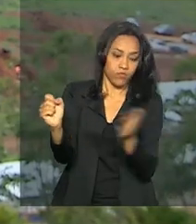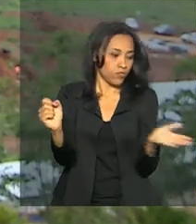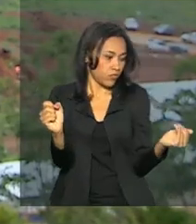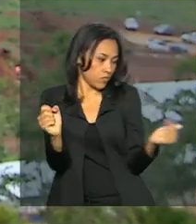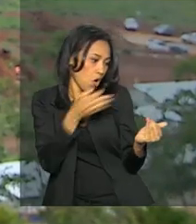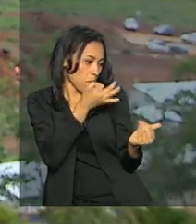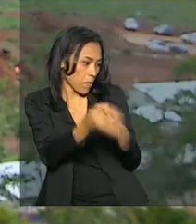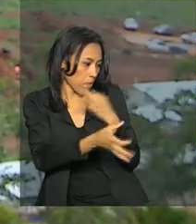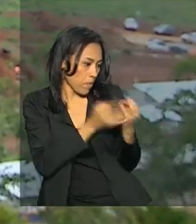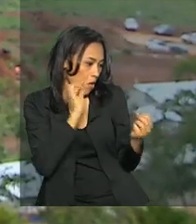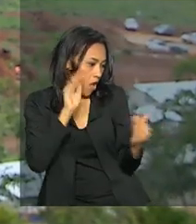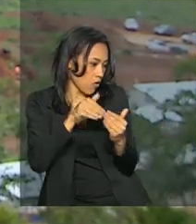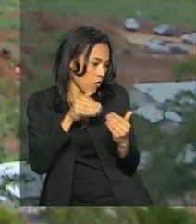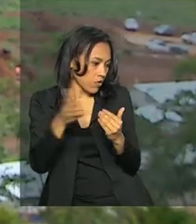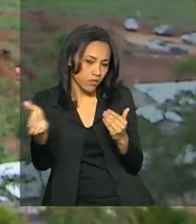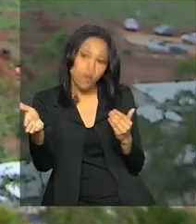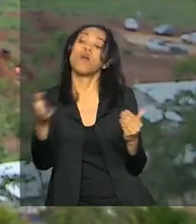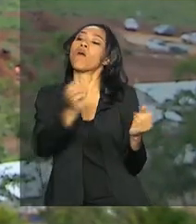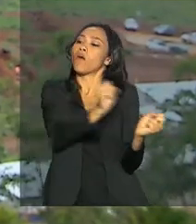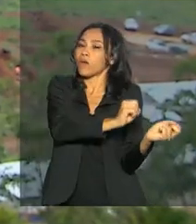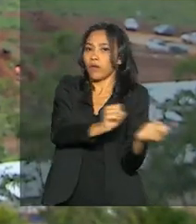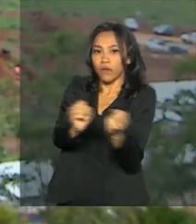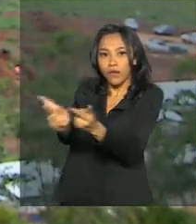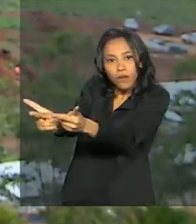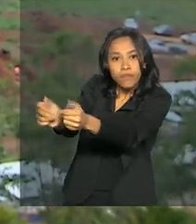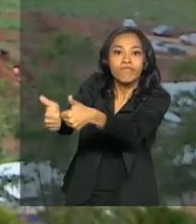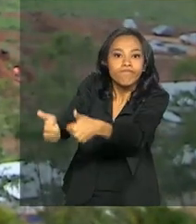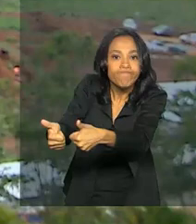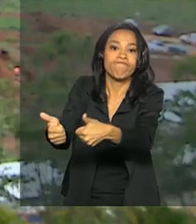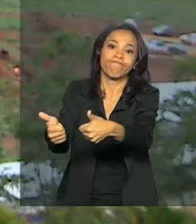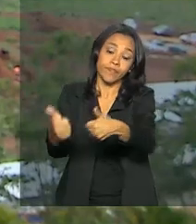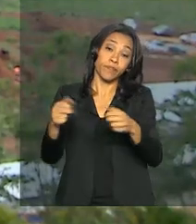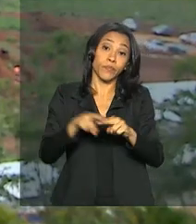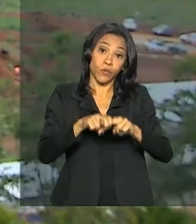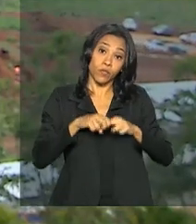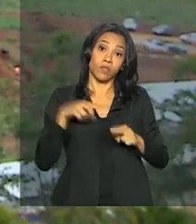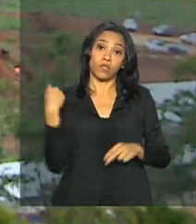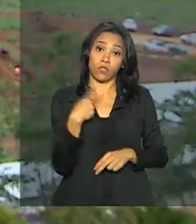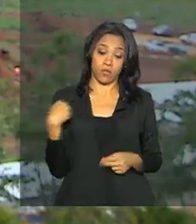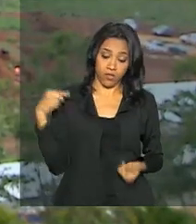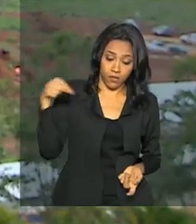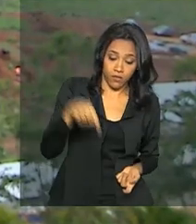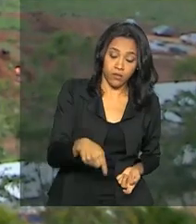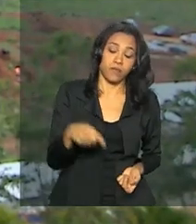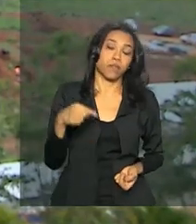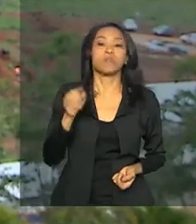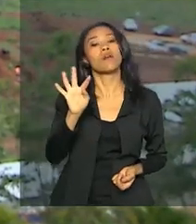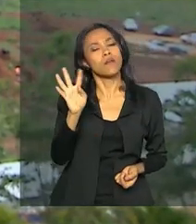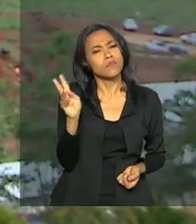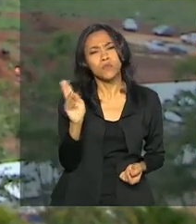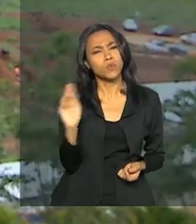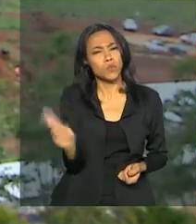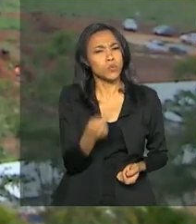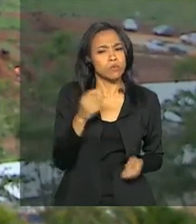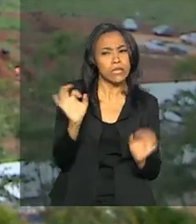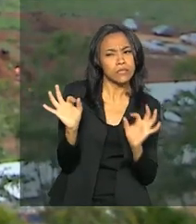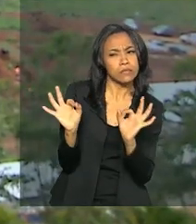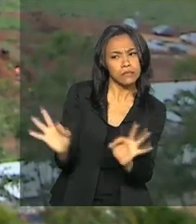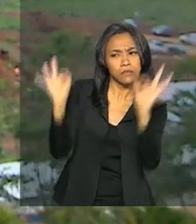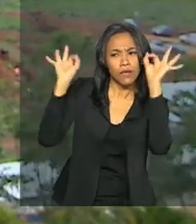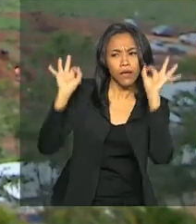Eles não podem fugir dessa trilha. Então, por isso a gente está aqui, está acontecendo tudo direitinho, até agora não